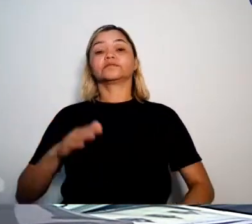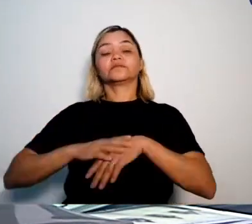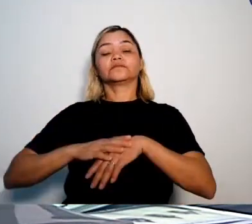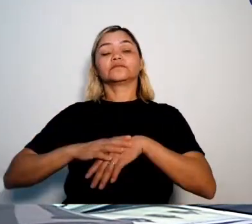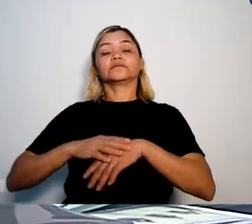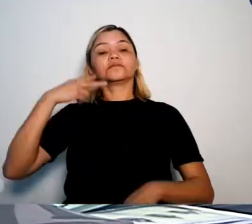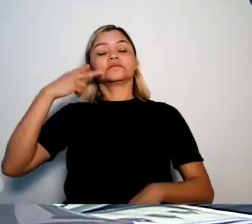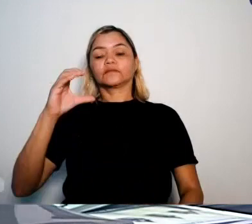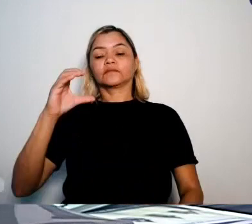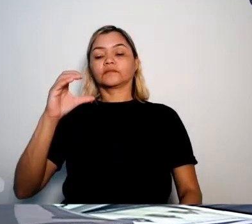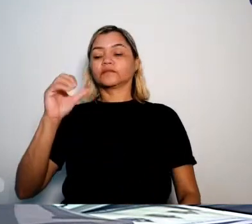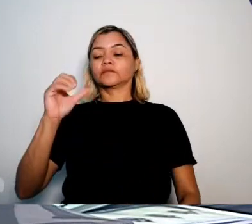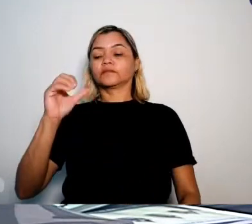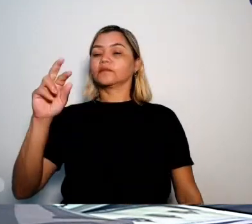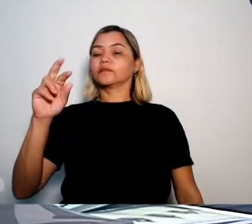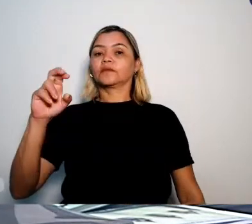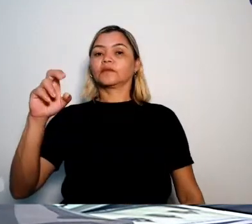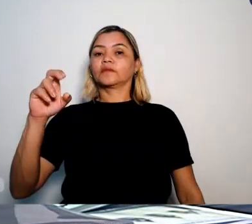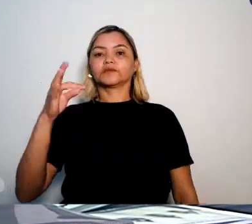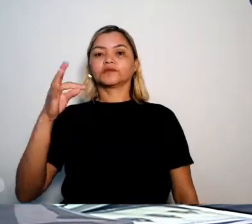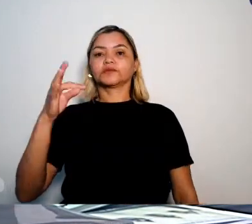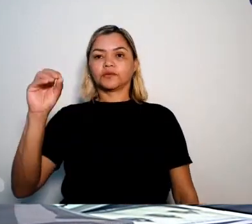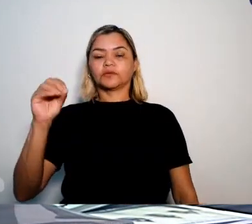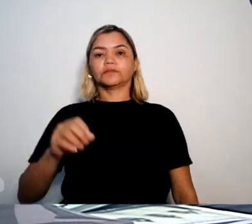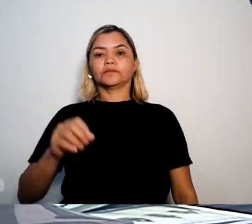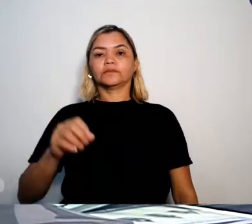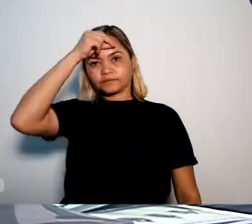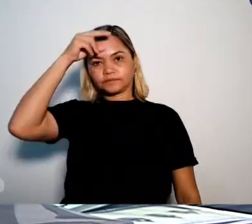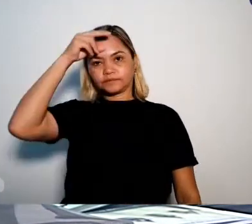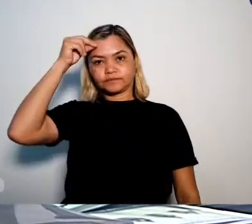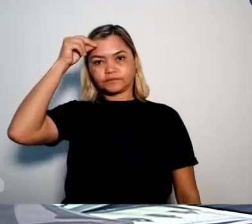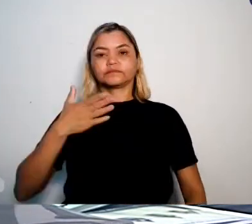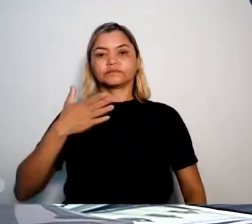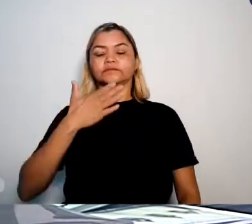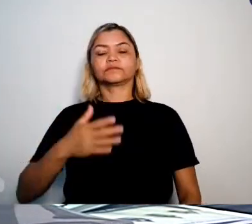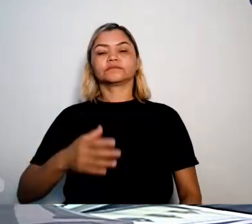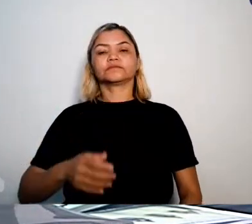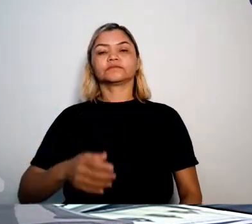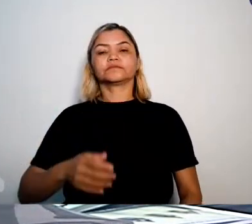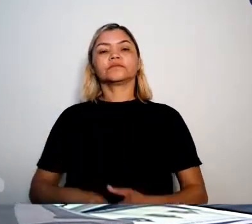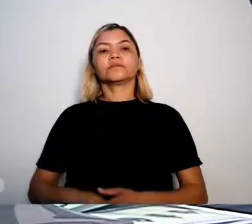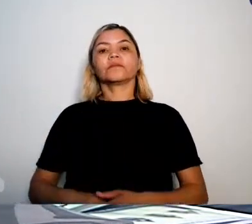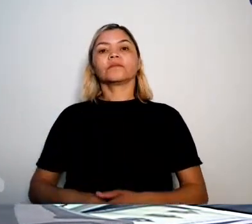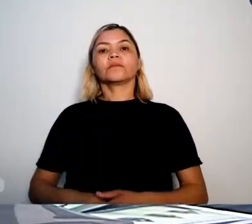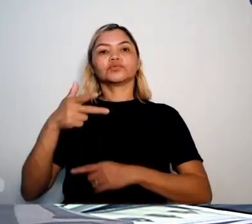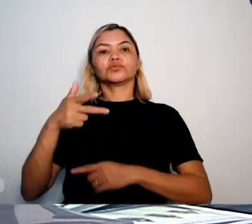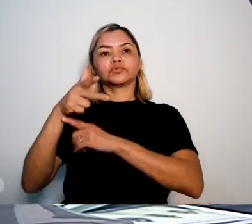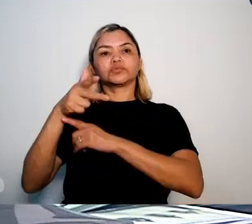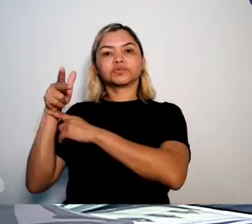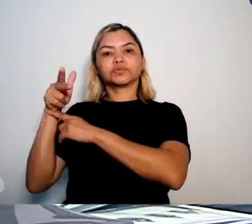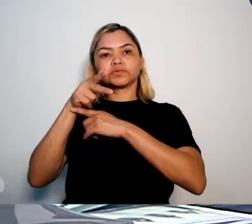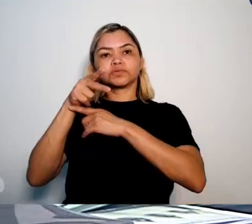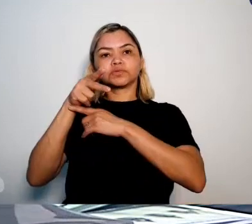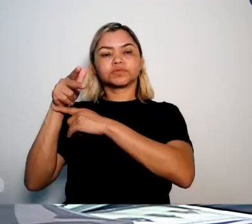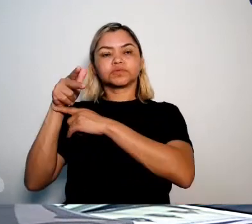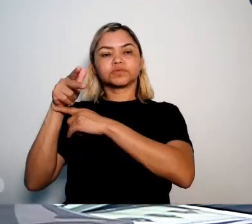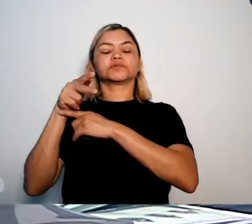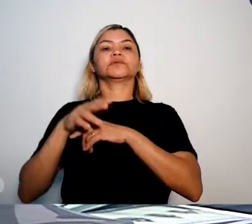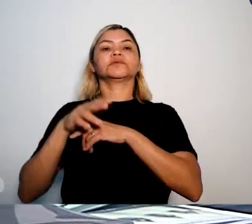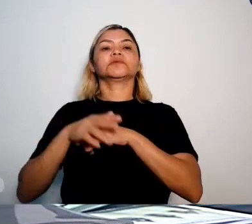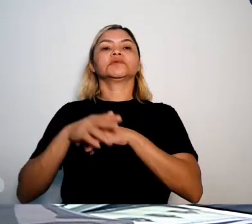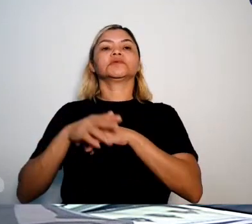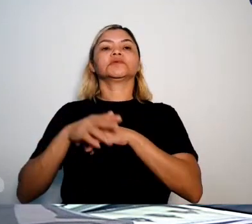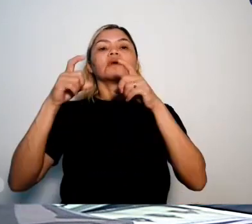prefeito municipal, solicitando instalar câmeras de monitoramento no estádio municipal